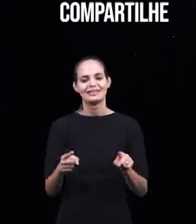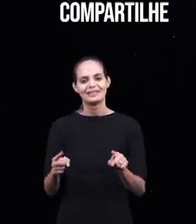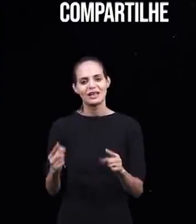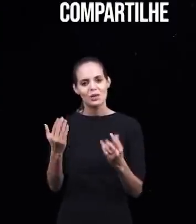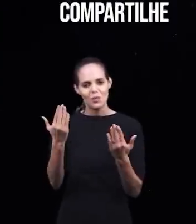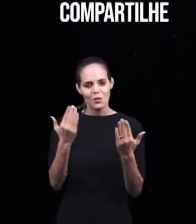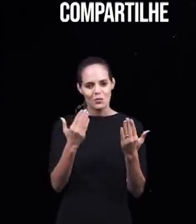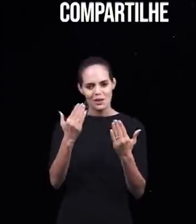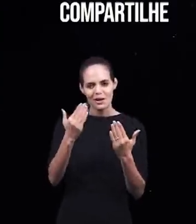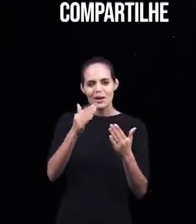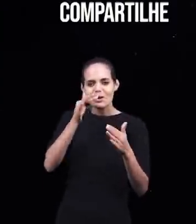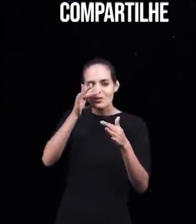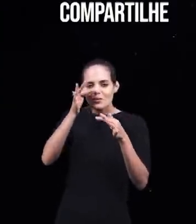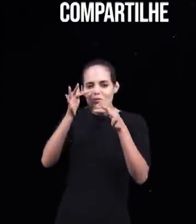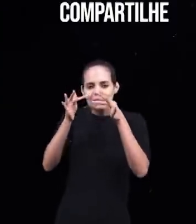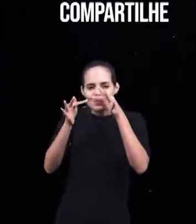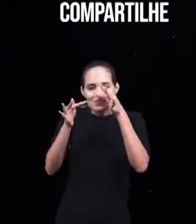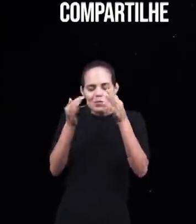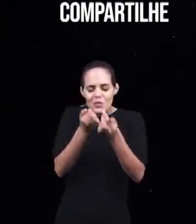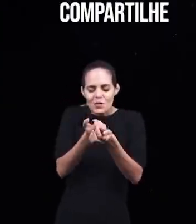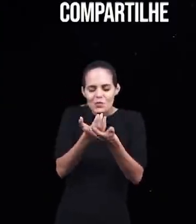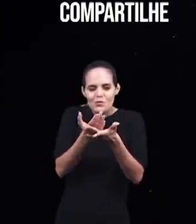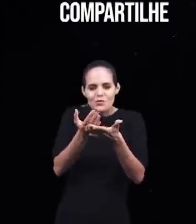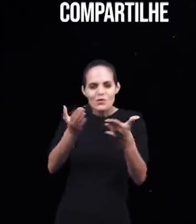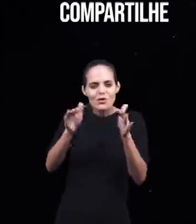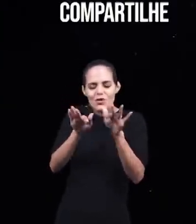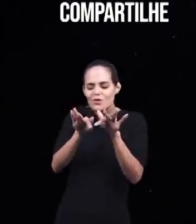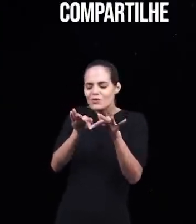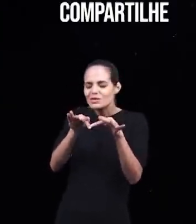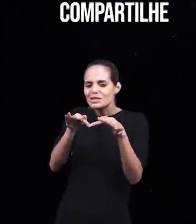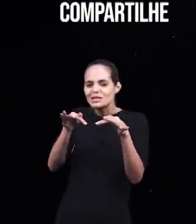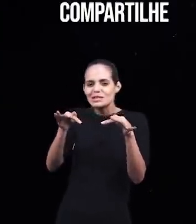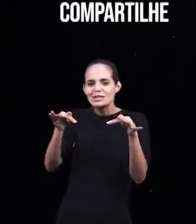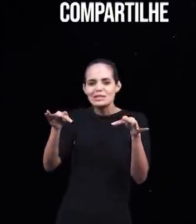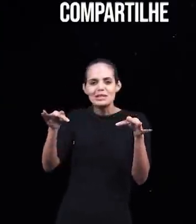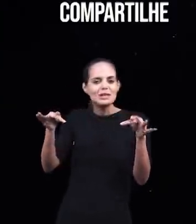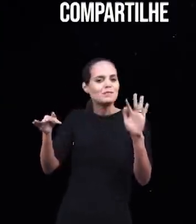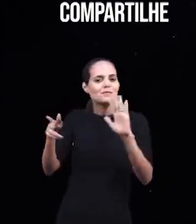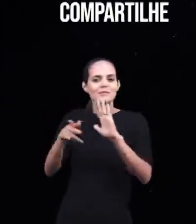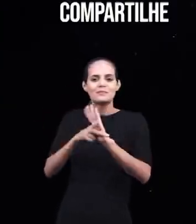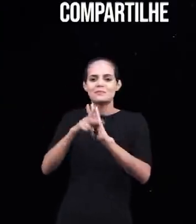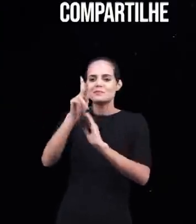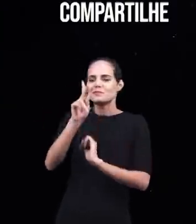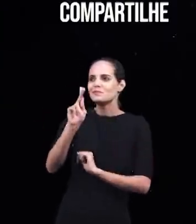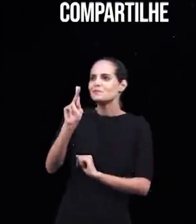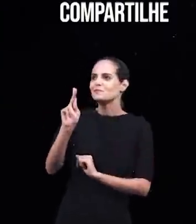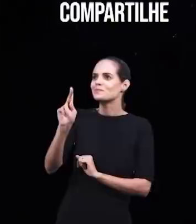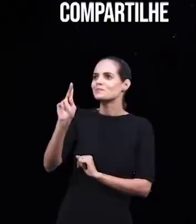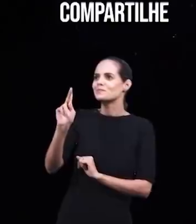Como uma flor pequena em teu